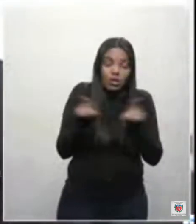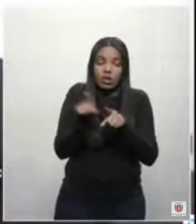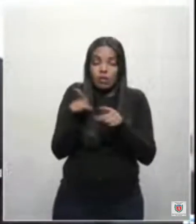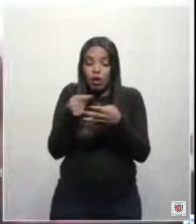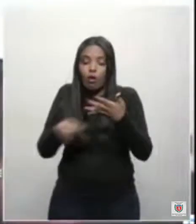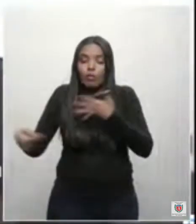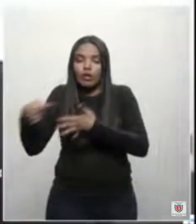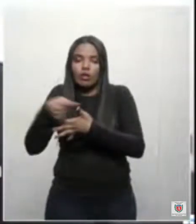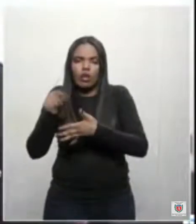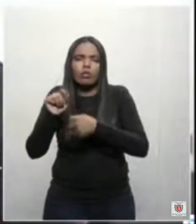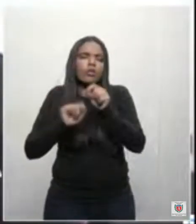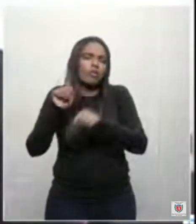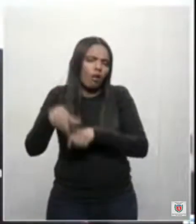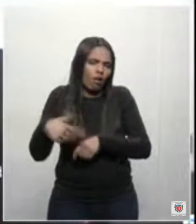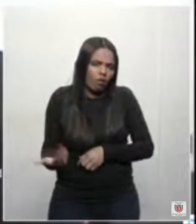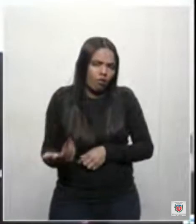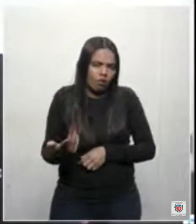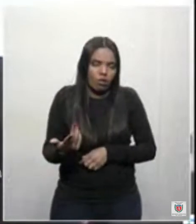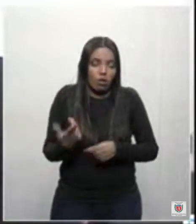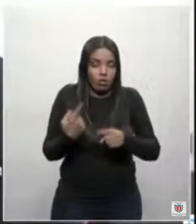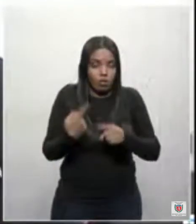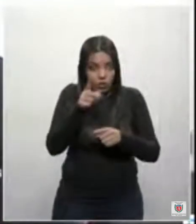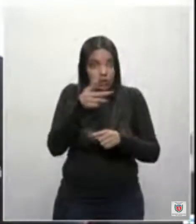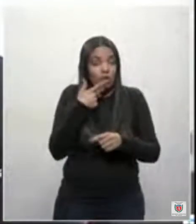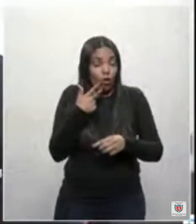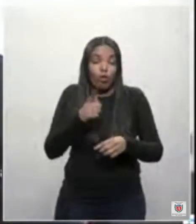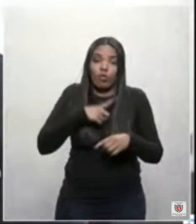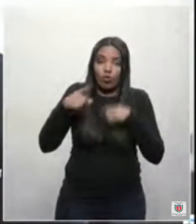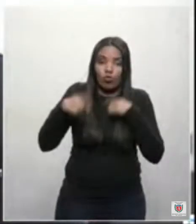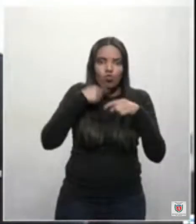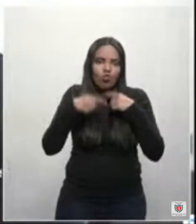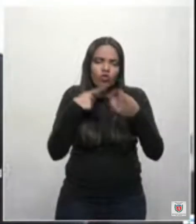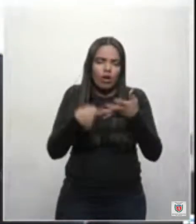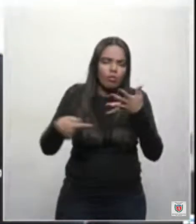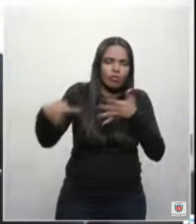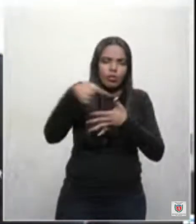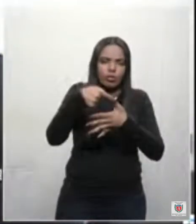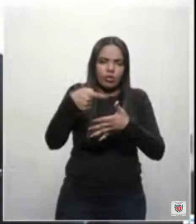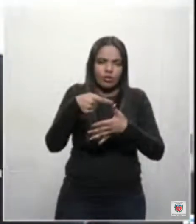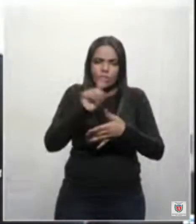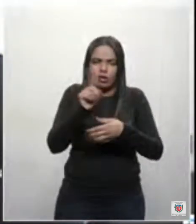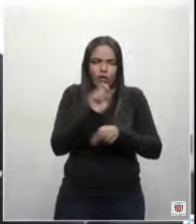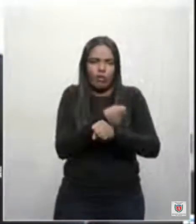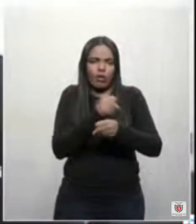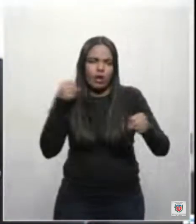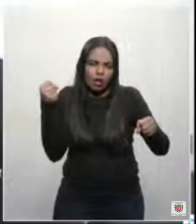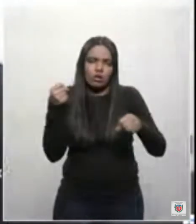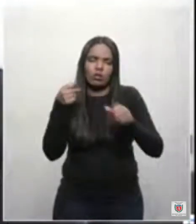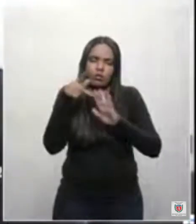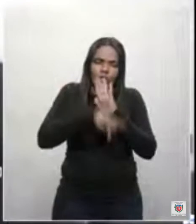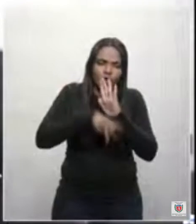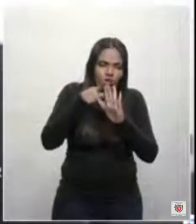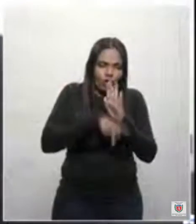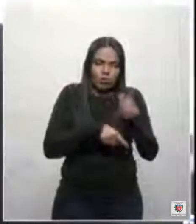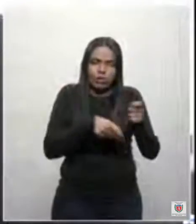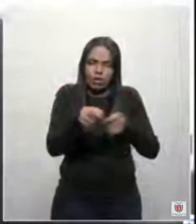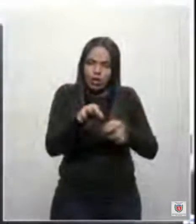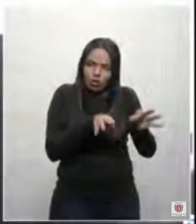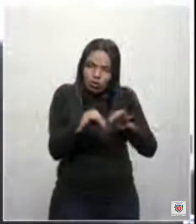de execução. O senhor coloca que tem dúvidas sobre não priorizar agora os grandes projetos econômicos do Estado.